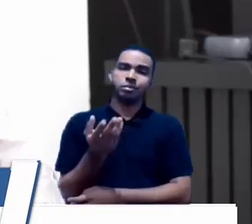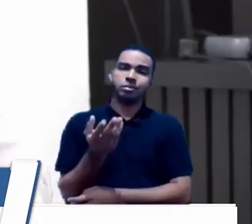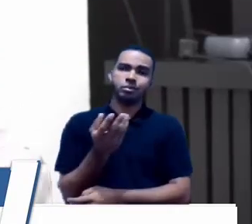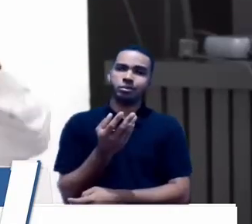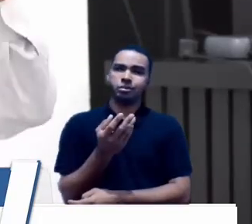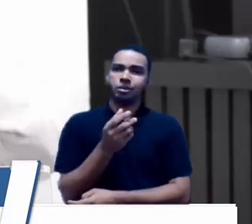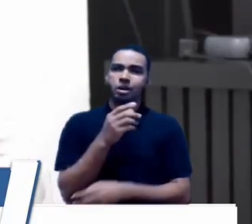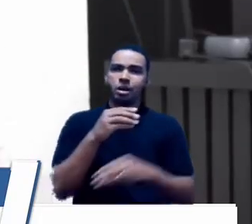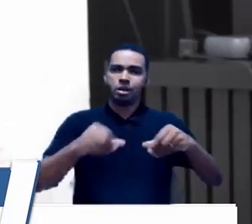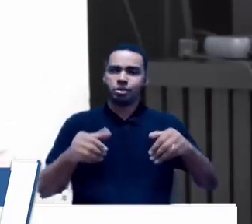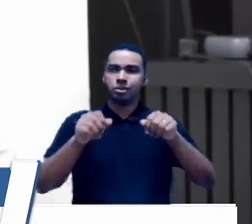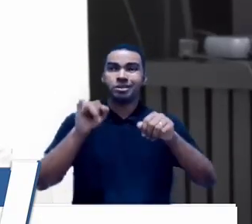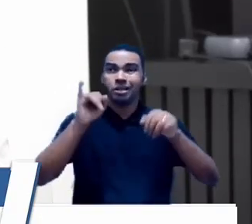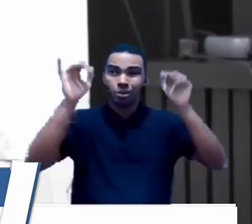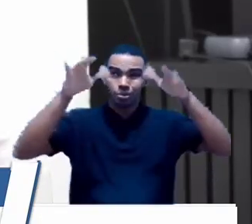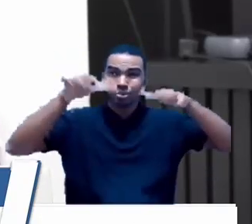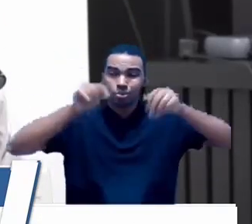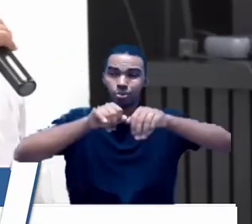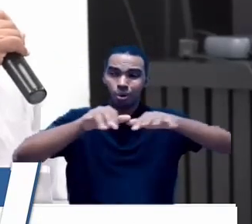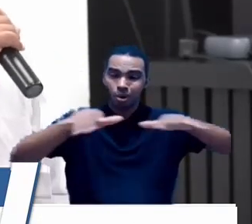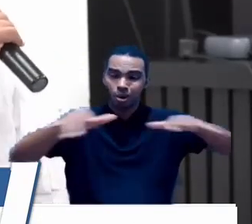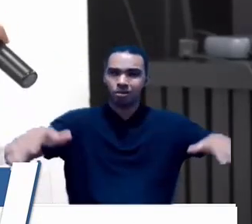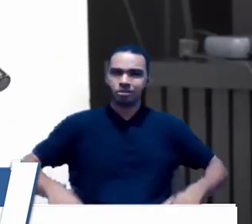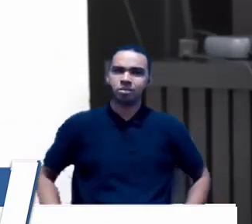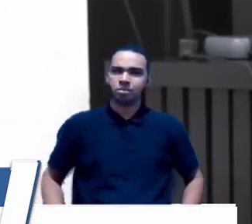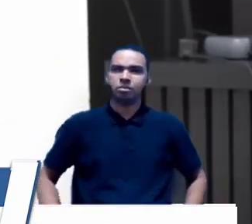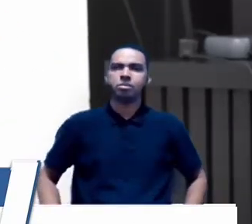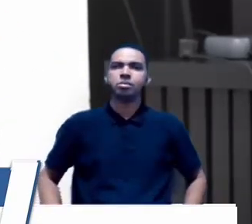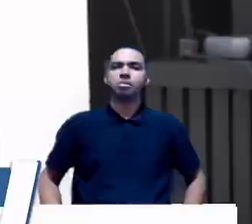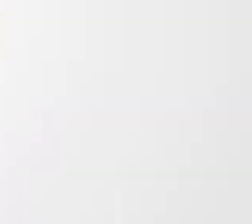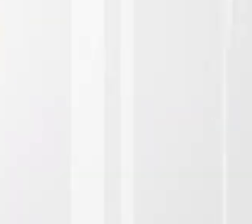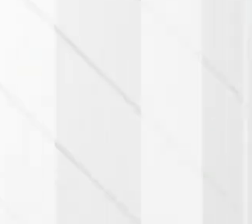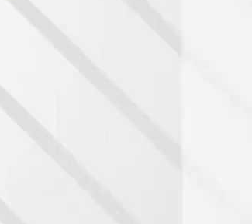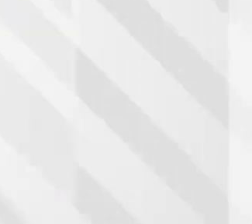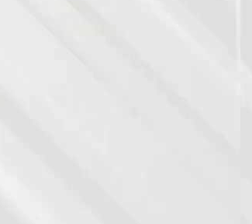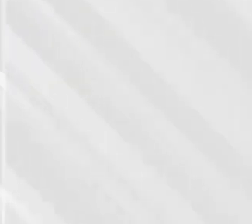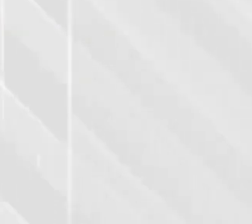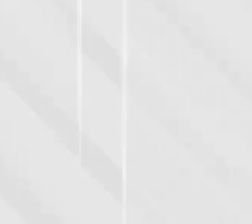muito bem. Lava tudo. Lava tudo, vai tudo embora. Beleza, Sócrates? Obrigado, Zezinho.